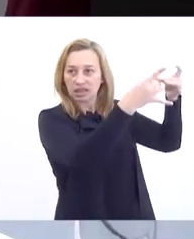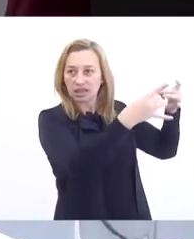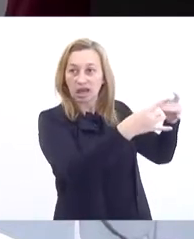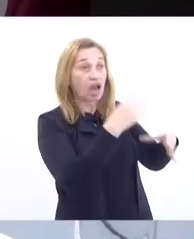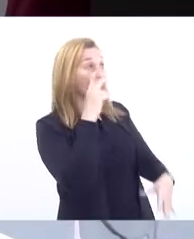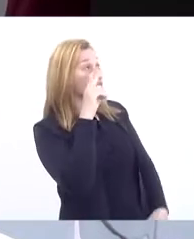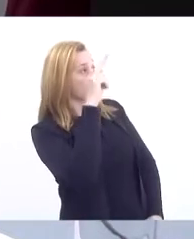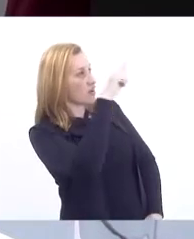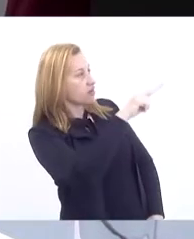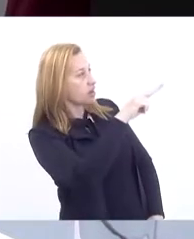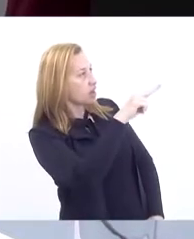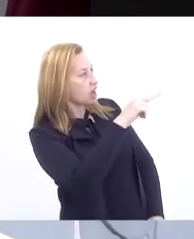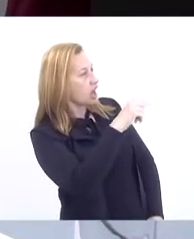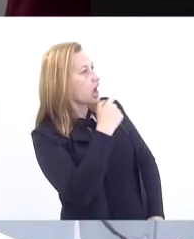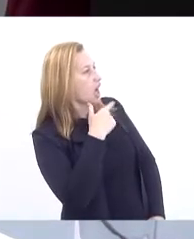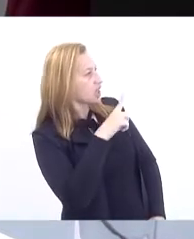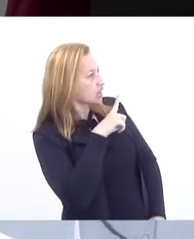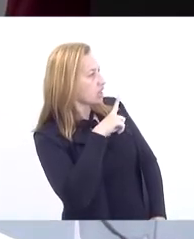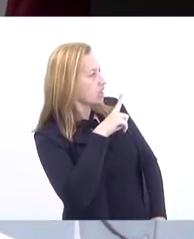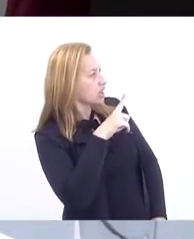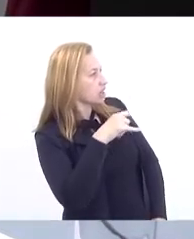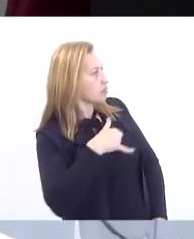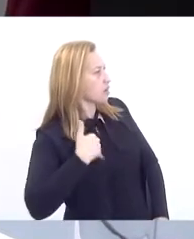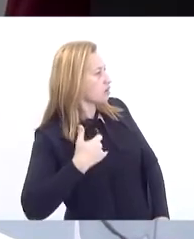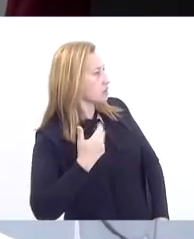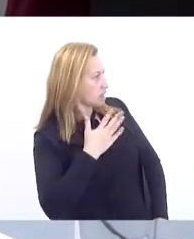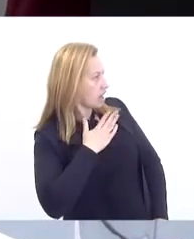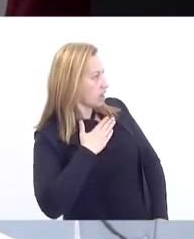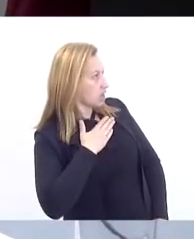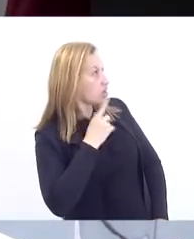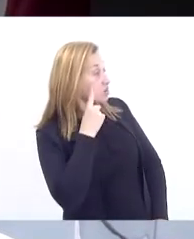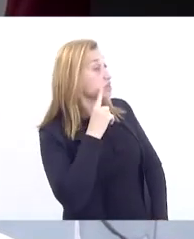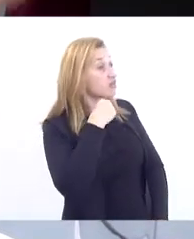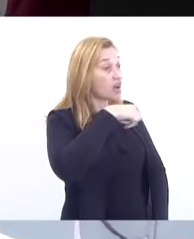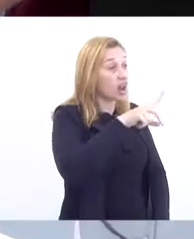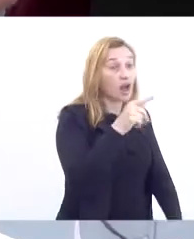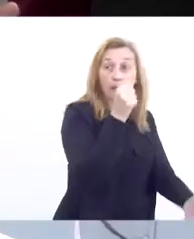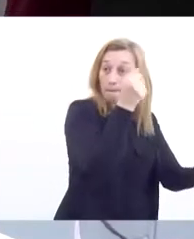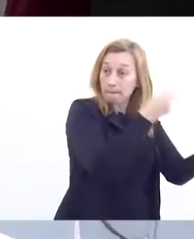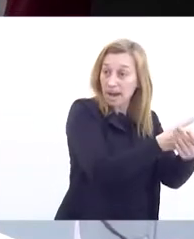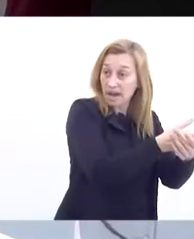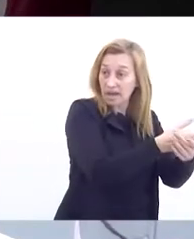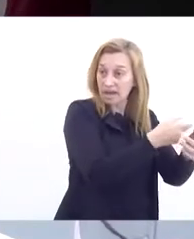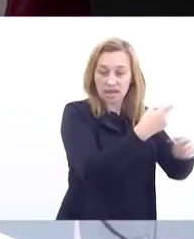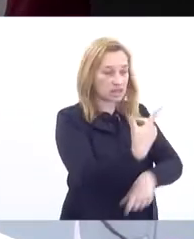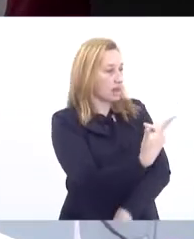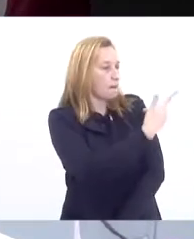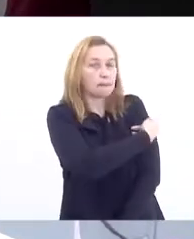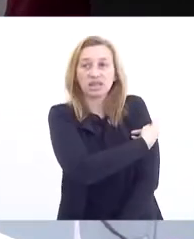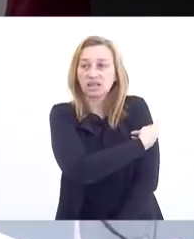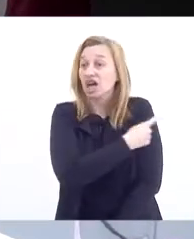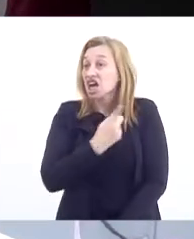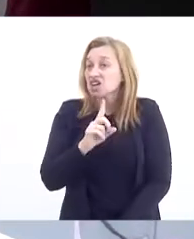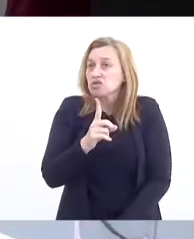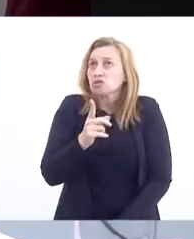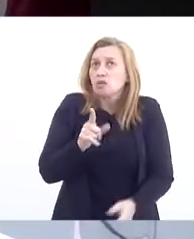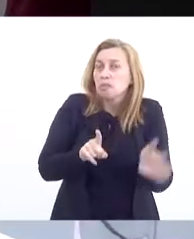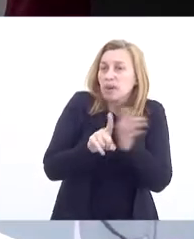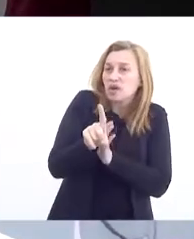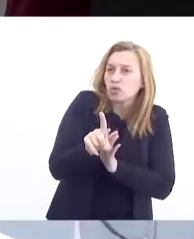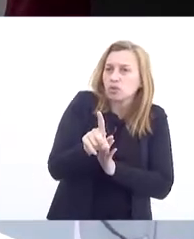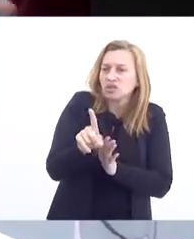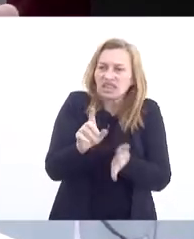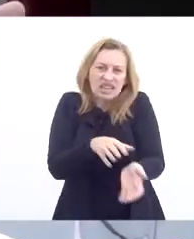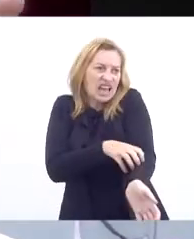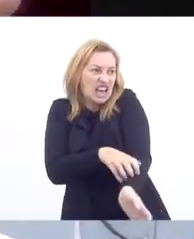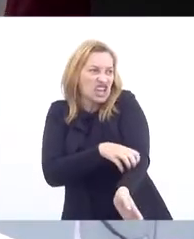é recomendável, saiu, tem, vai lá, você paga e aplica. Eles não perguntam se você é